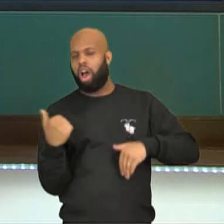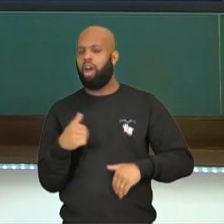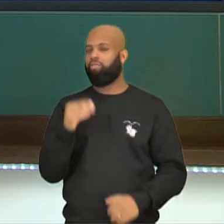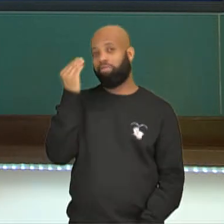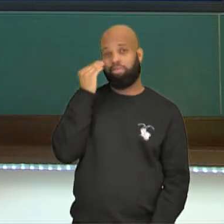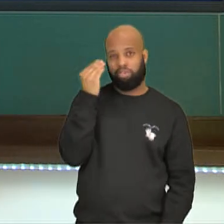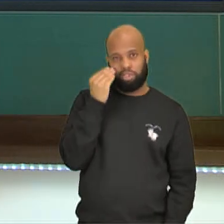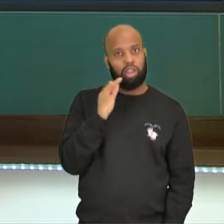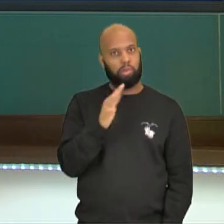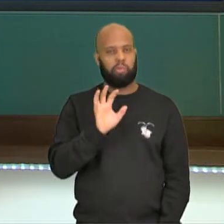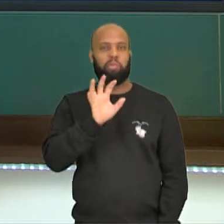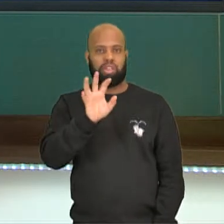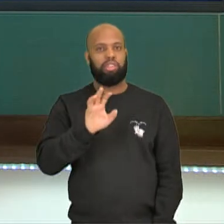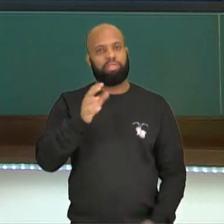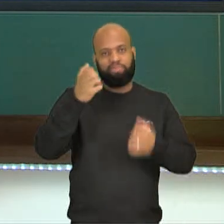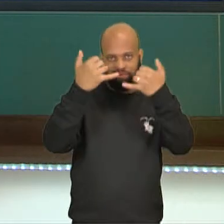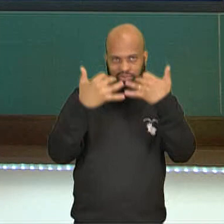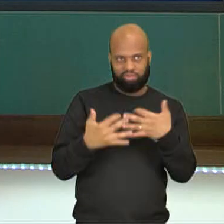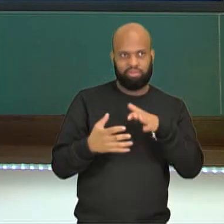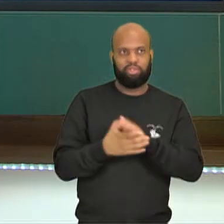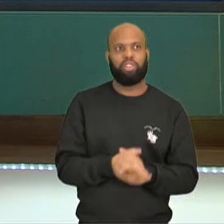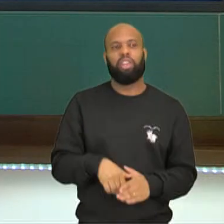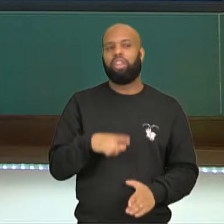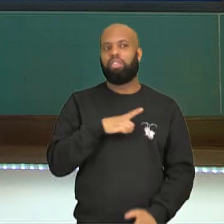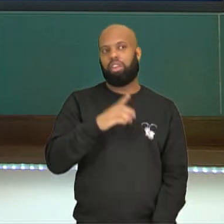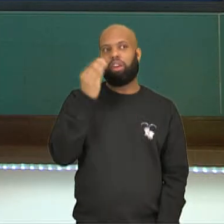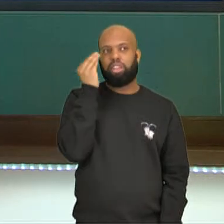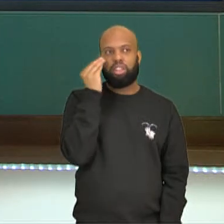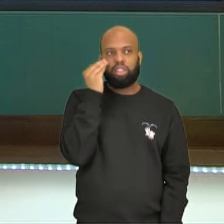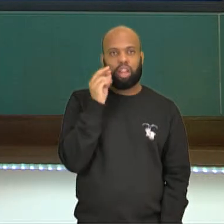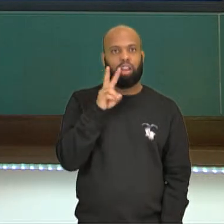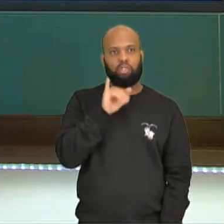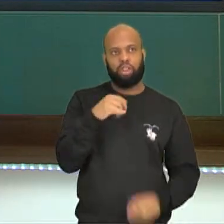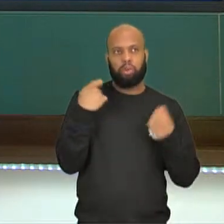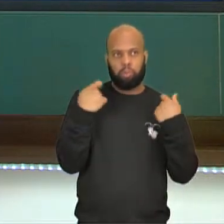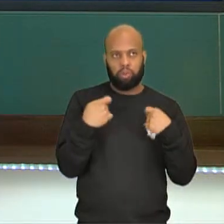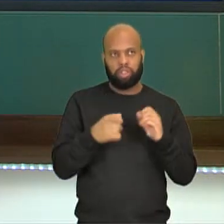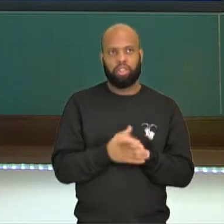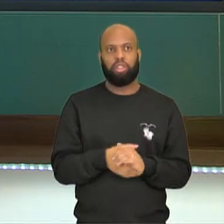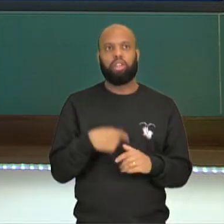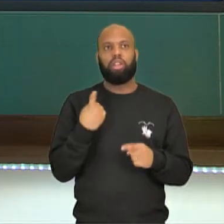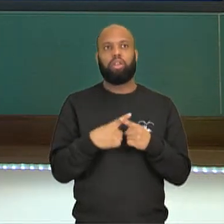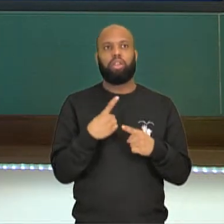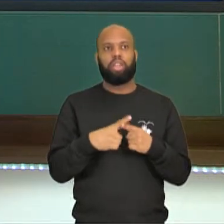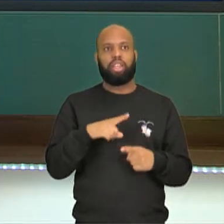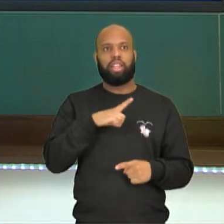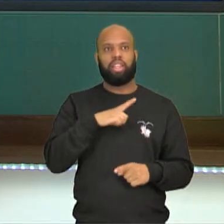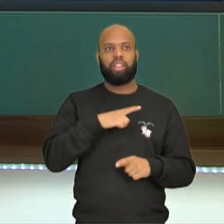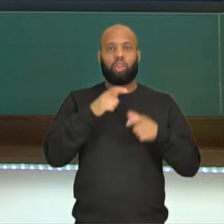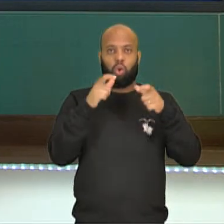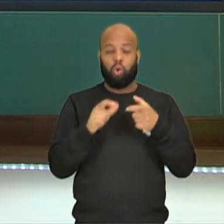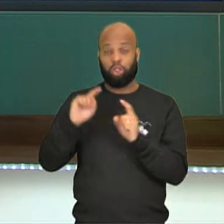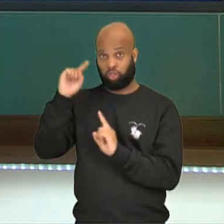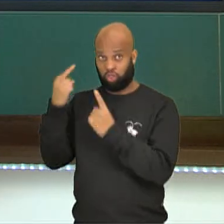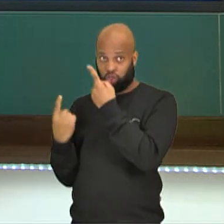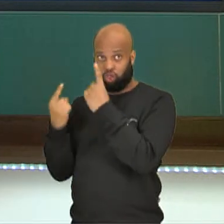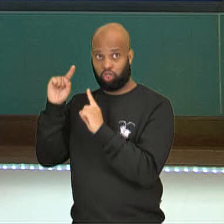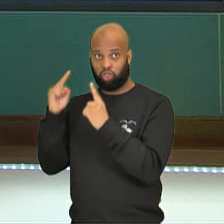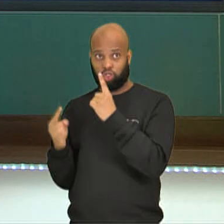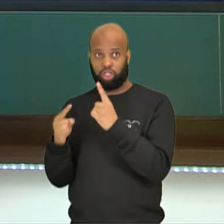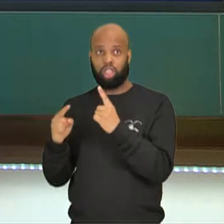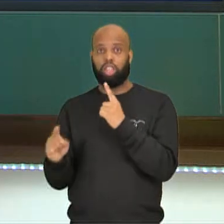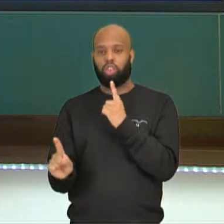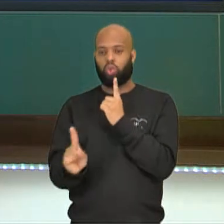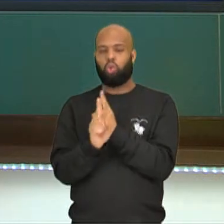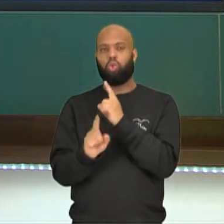menos isso. E vai ter que dar um pulo, vai ter que sair. O sítio de Monte Verde, na costa chilena, é o local